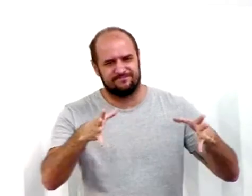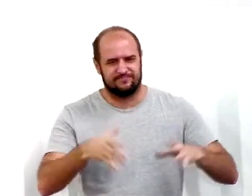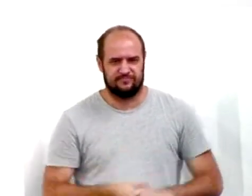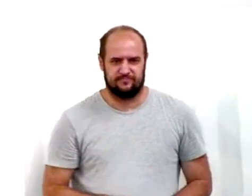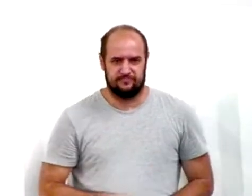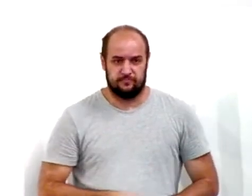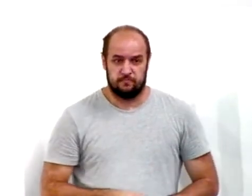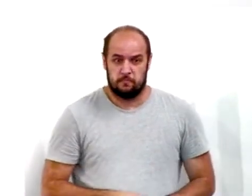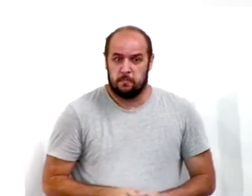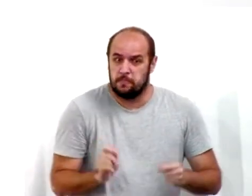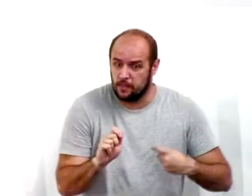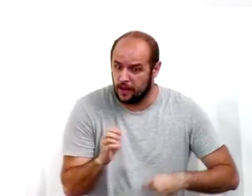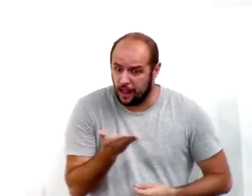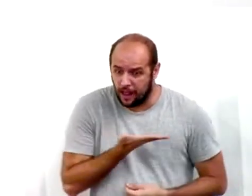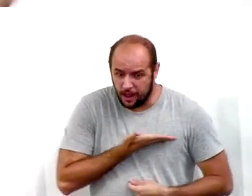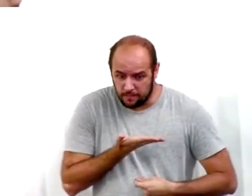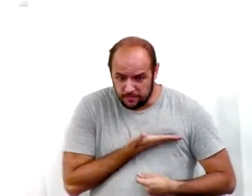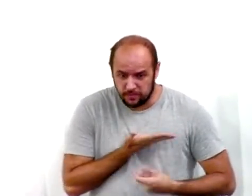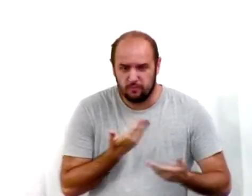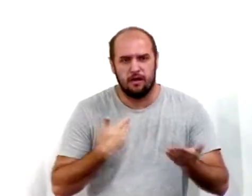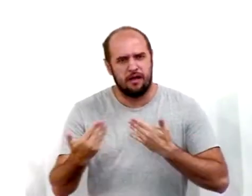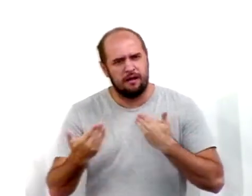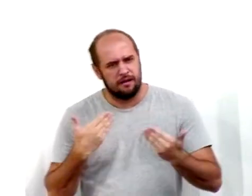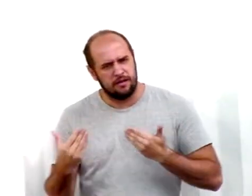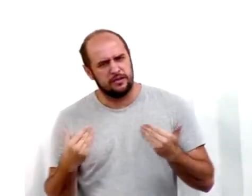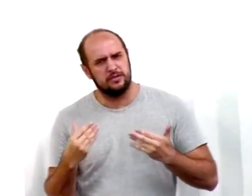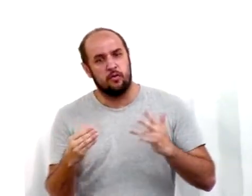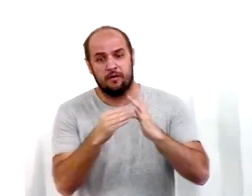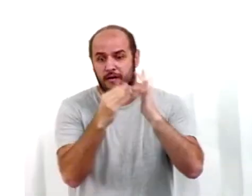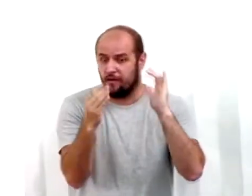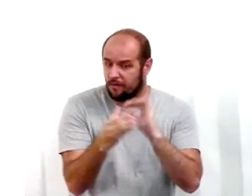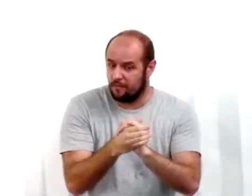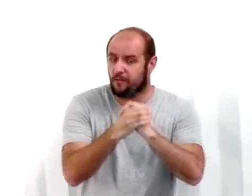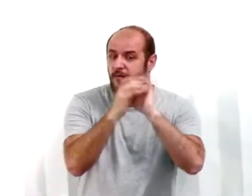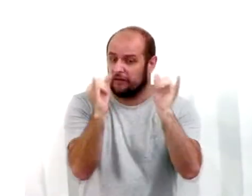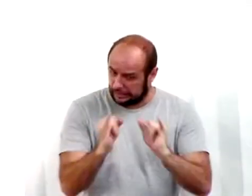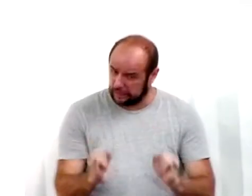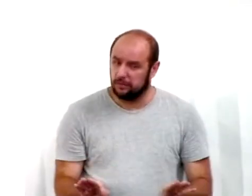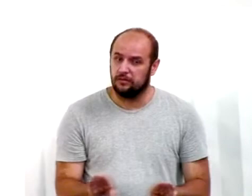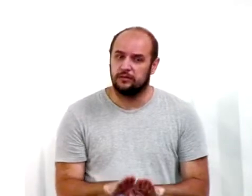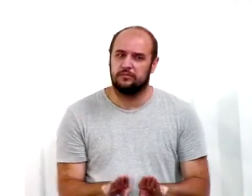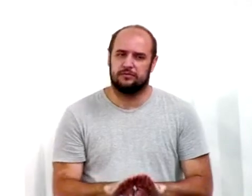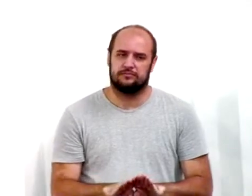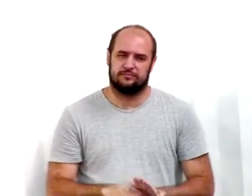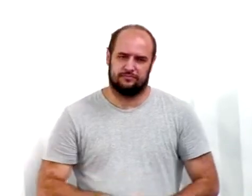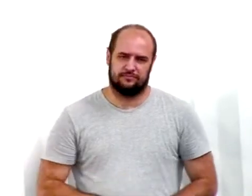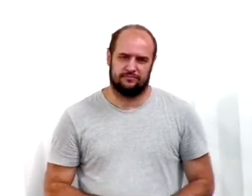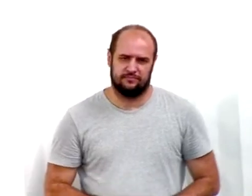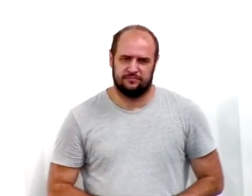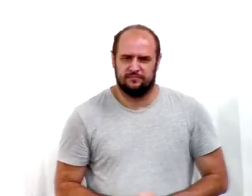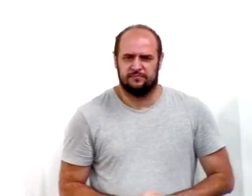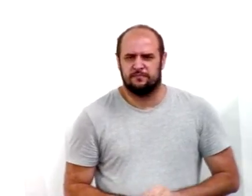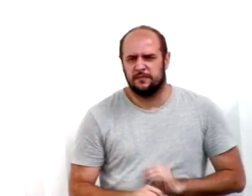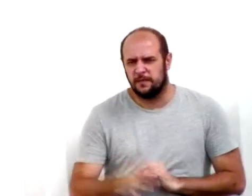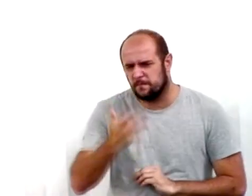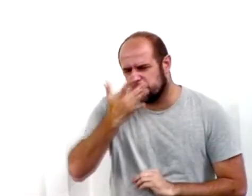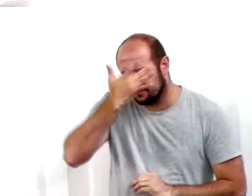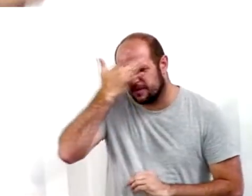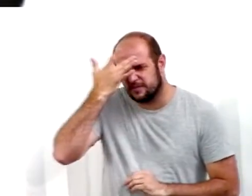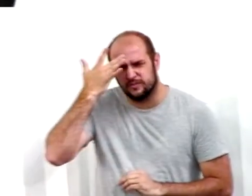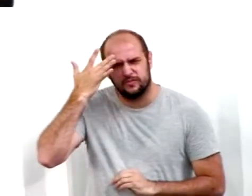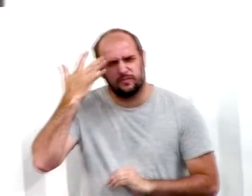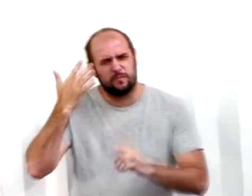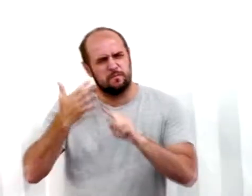transformar amigos, relacionamentos, casamentos em ídolos. Quantas pessoas são devastadas